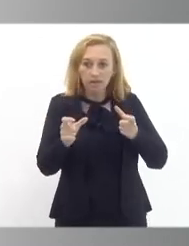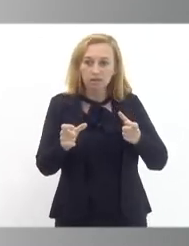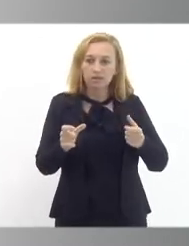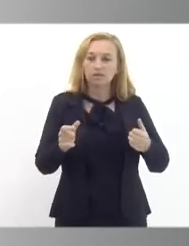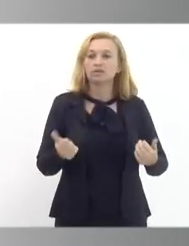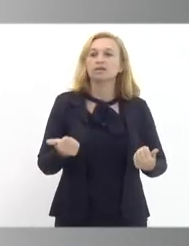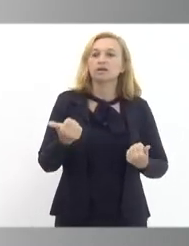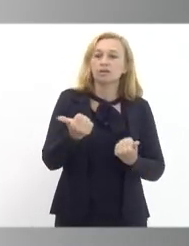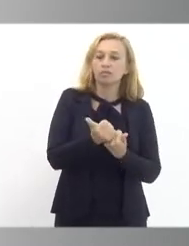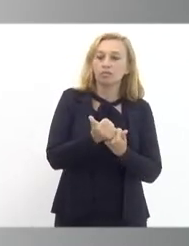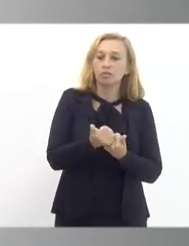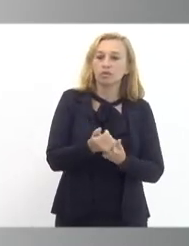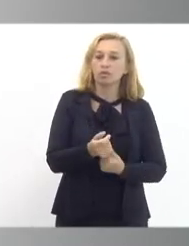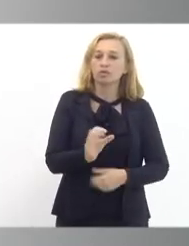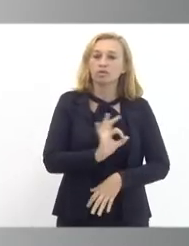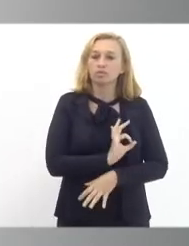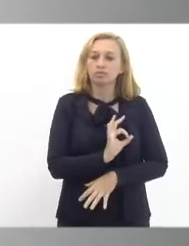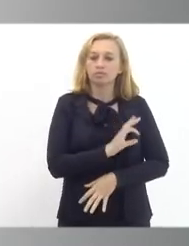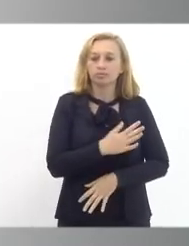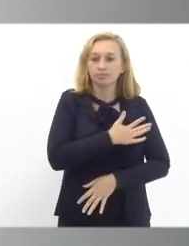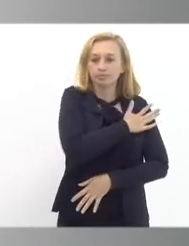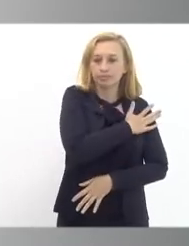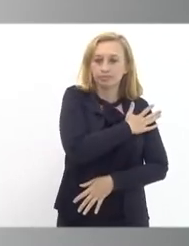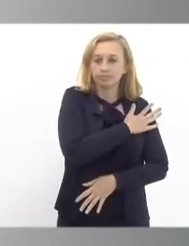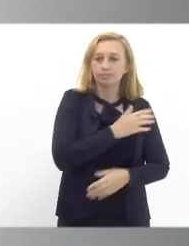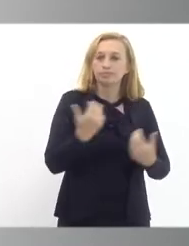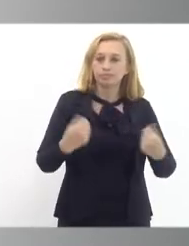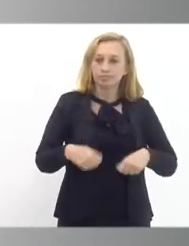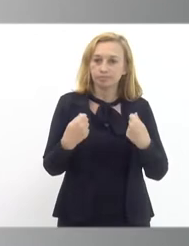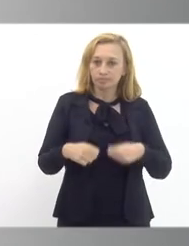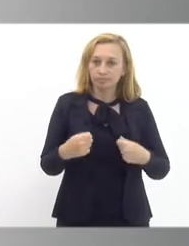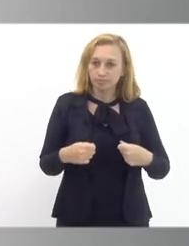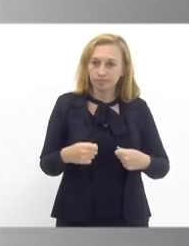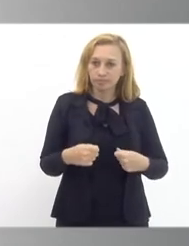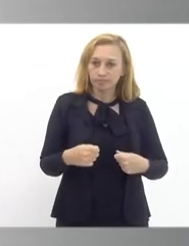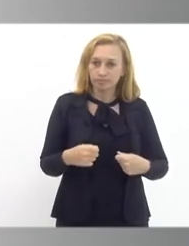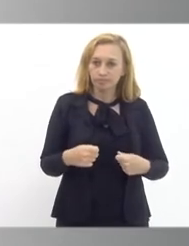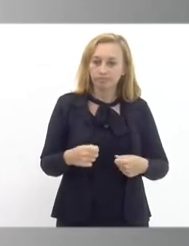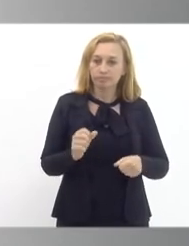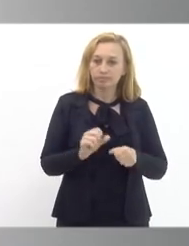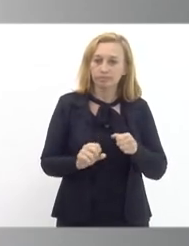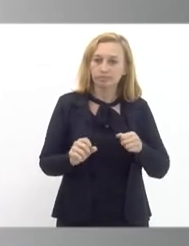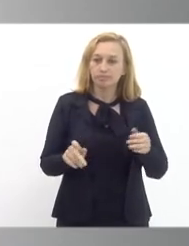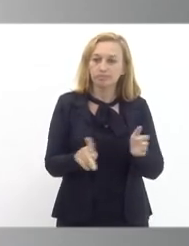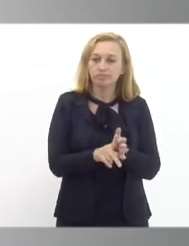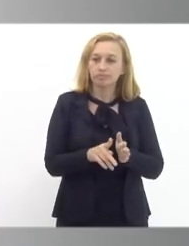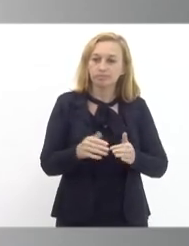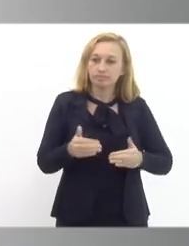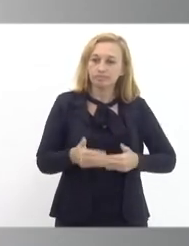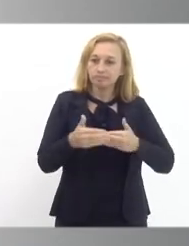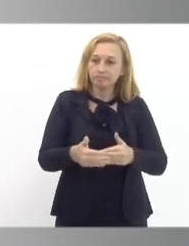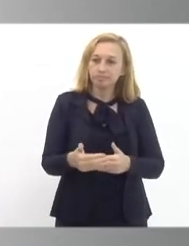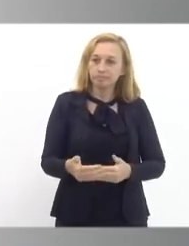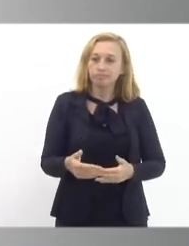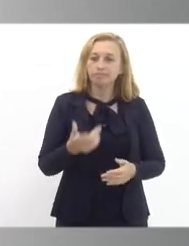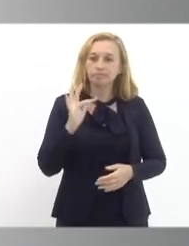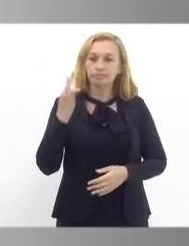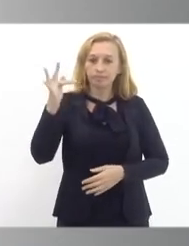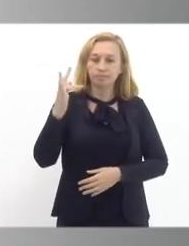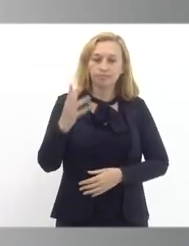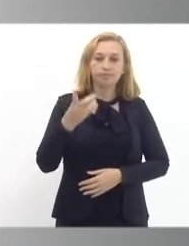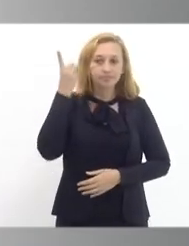conte com a Secretaria de Estado de Polícia Militar, no que for preciso para fazermos o projeto caminhar e, em breve, meu